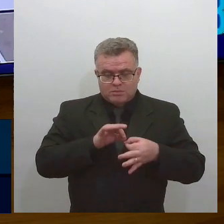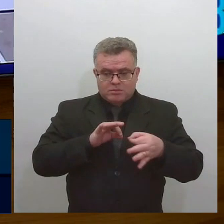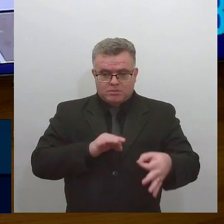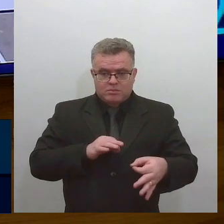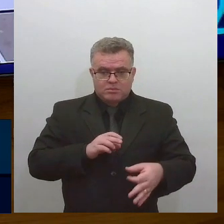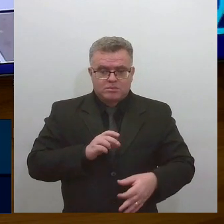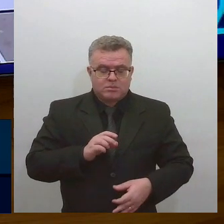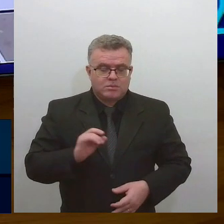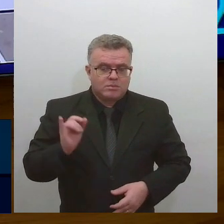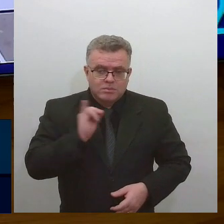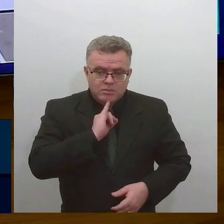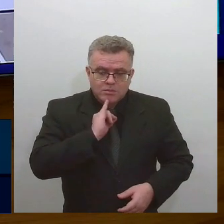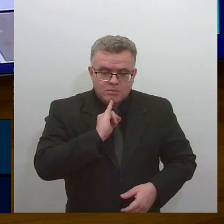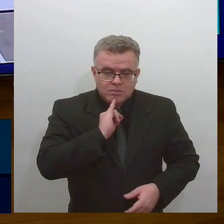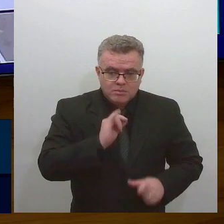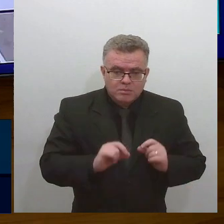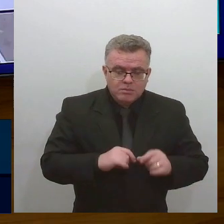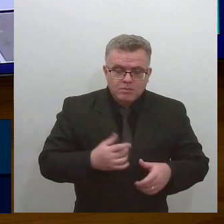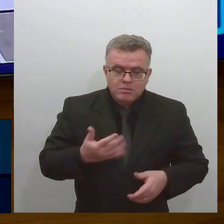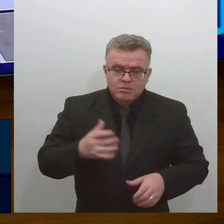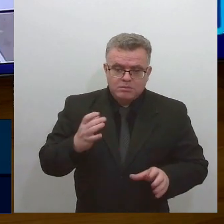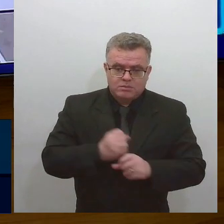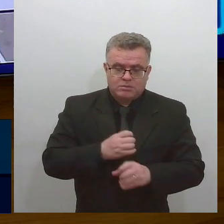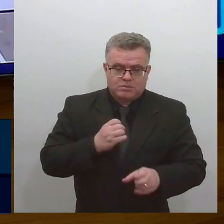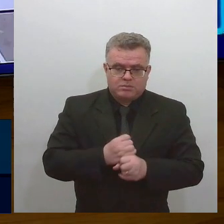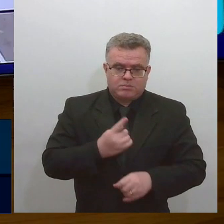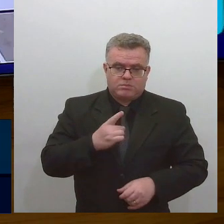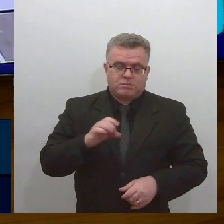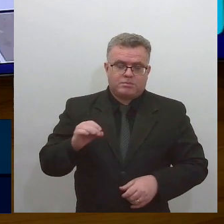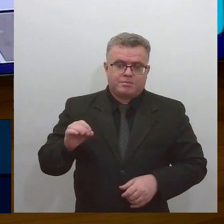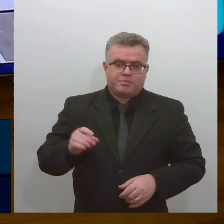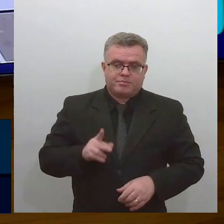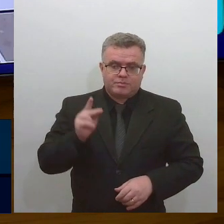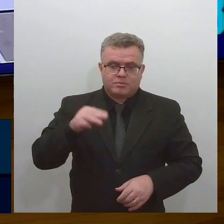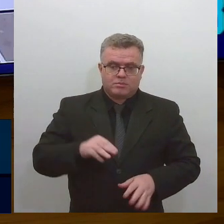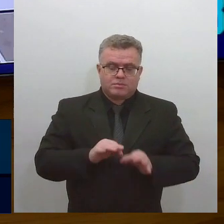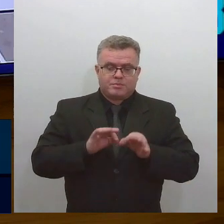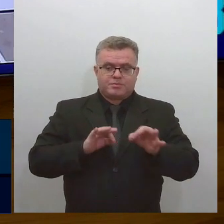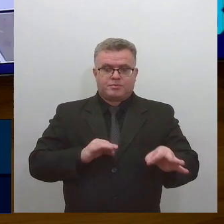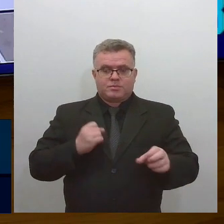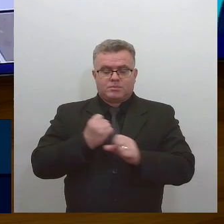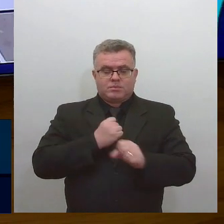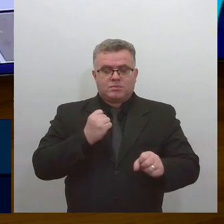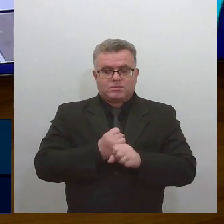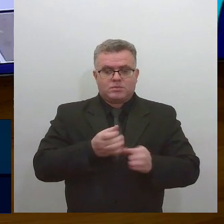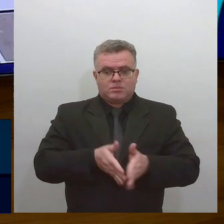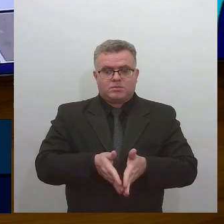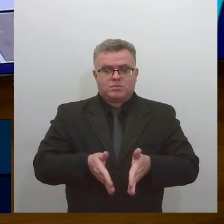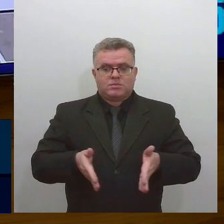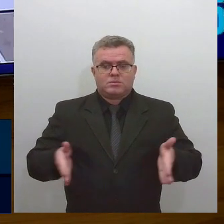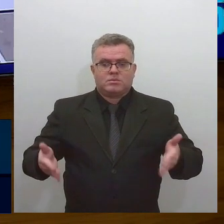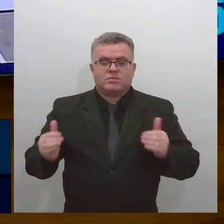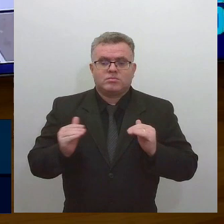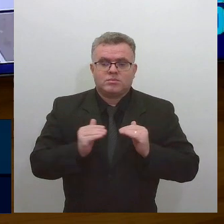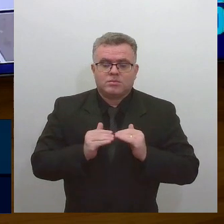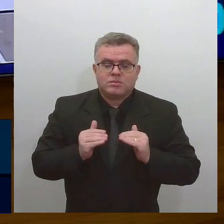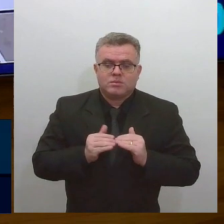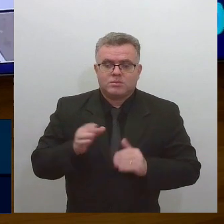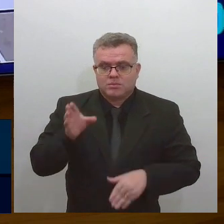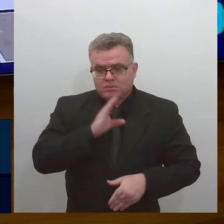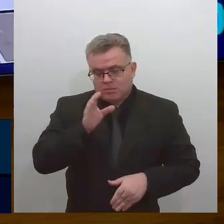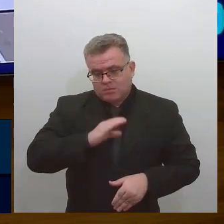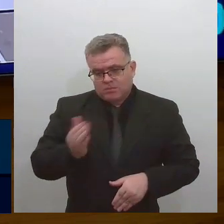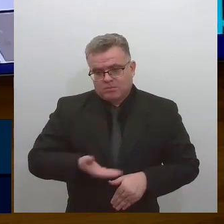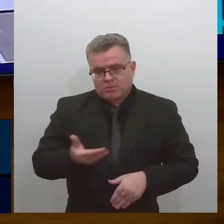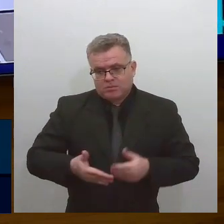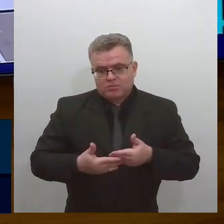100 Km de rodovias que precisam ser duplicadas de forma inclusive urgente aí nos próximos anos esse é um Desafio grande